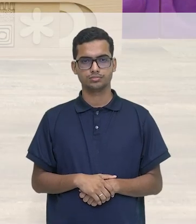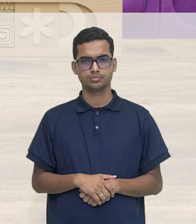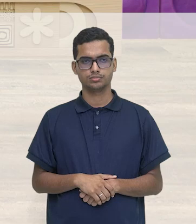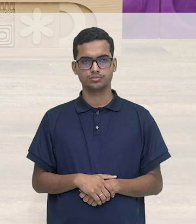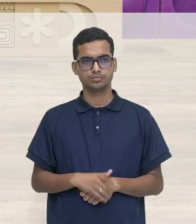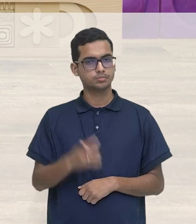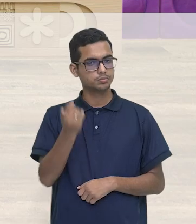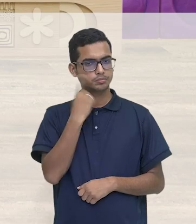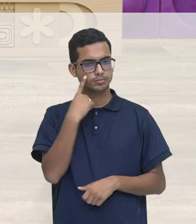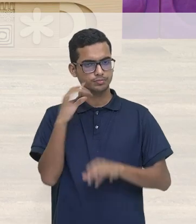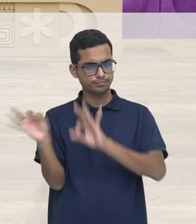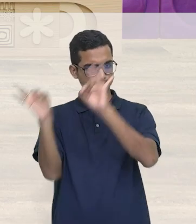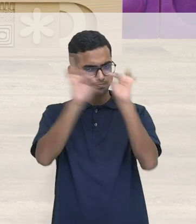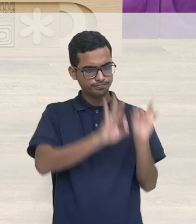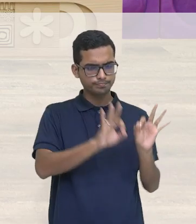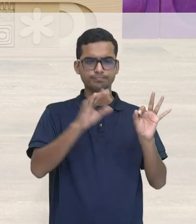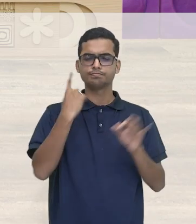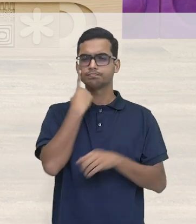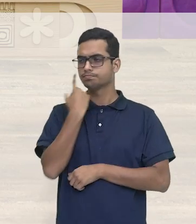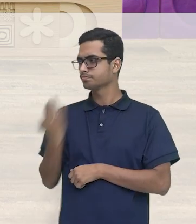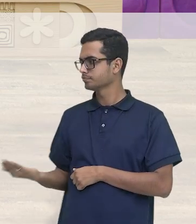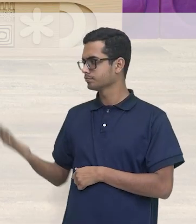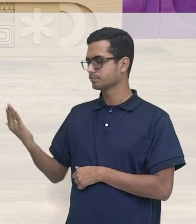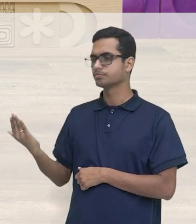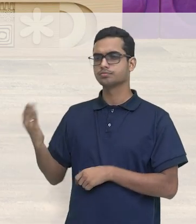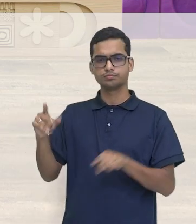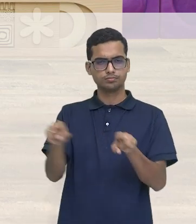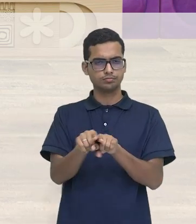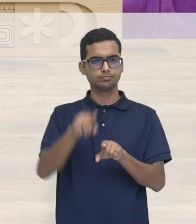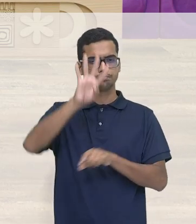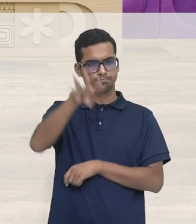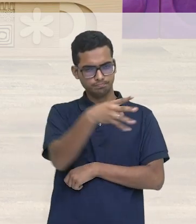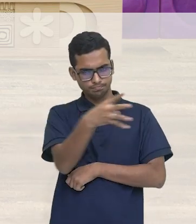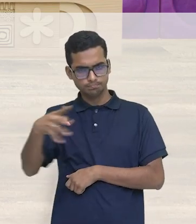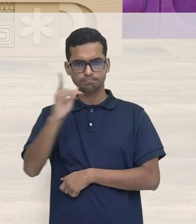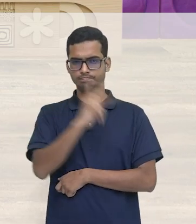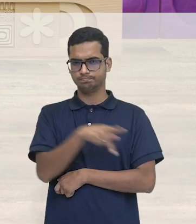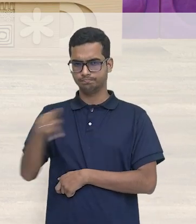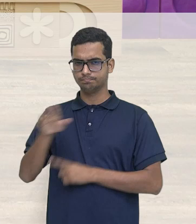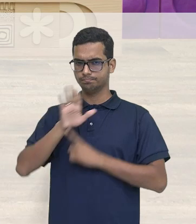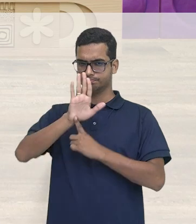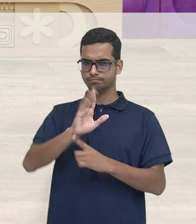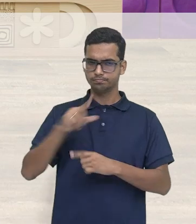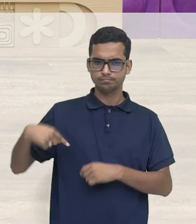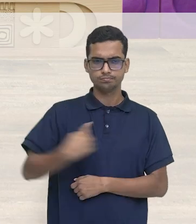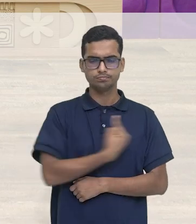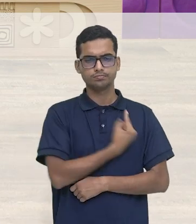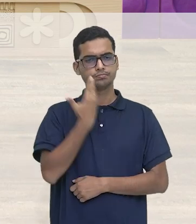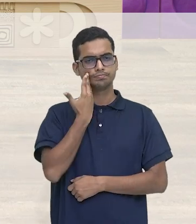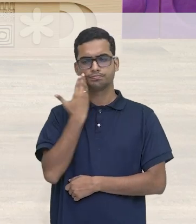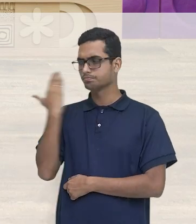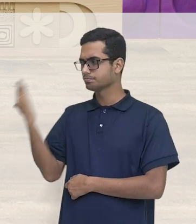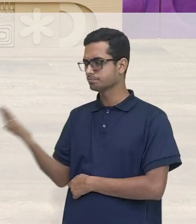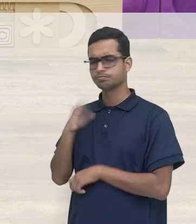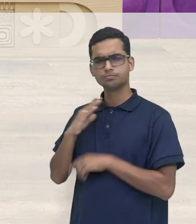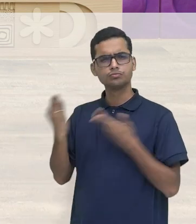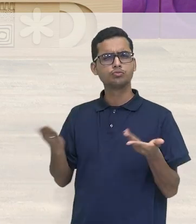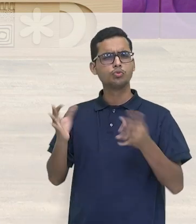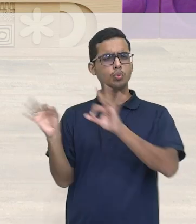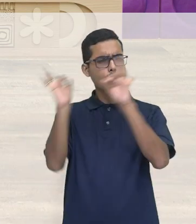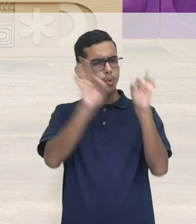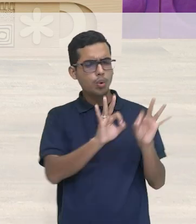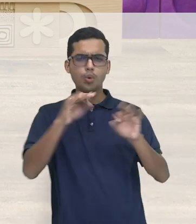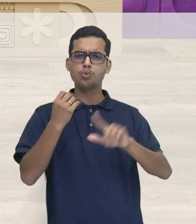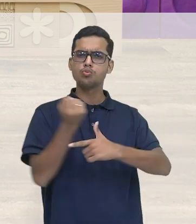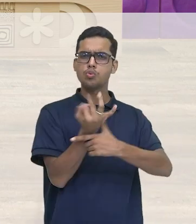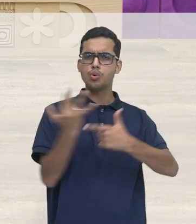Então, vejam só, né? Bem legal esse dispositivo que o professor Alexandre mostrou para a gente. Quando ele falou, vamos ver quais são os números primos de